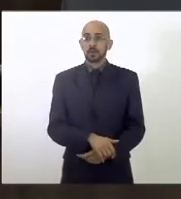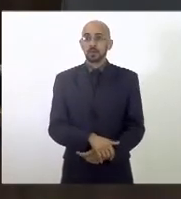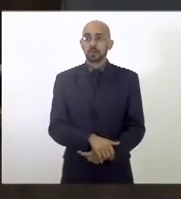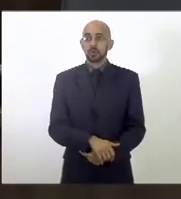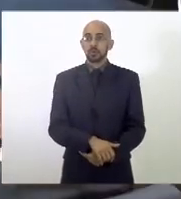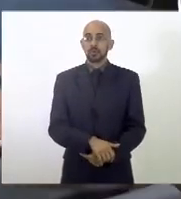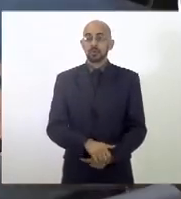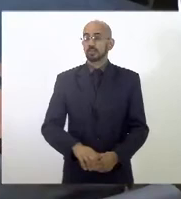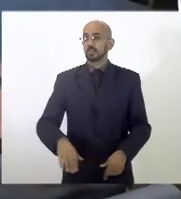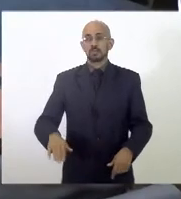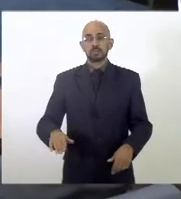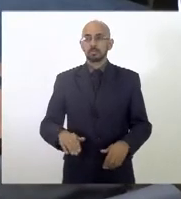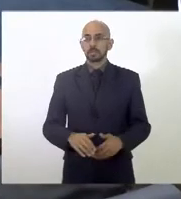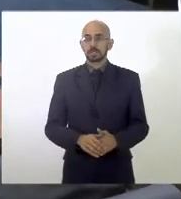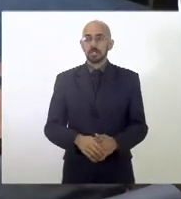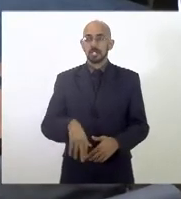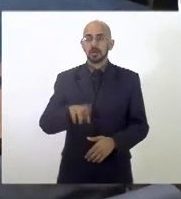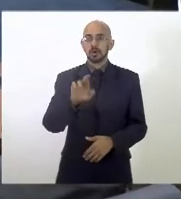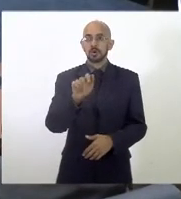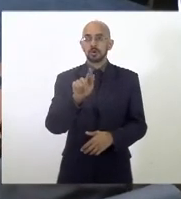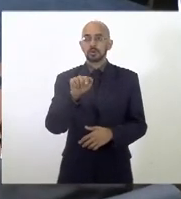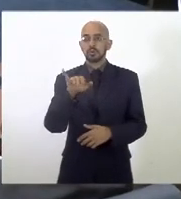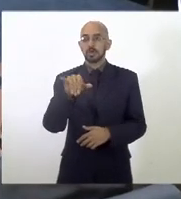O vereador professor Rogério Rocal.